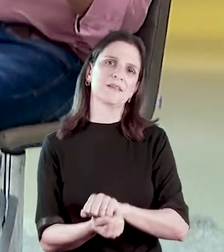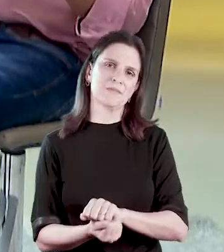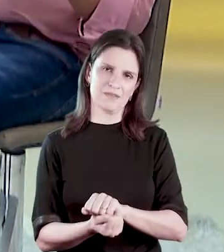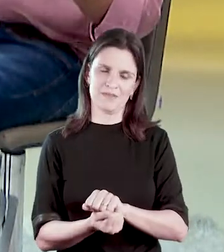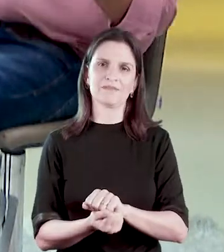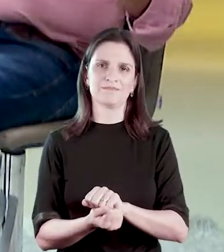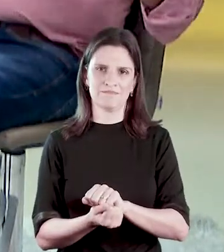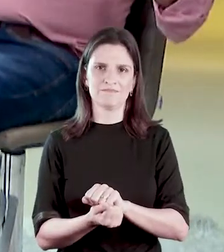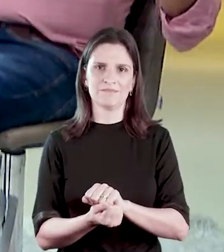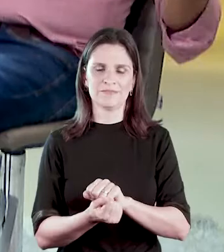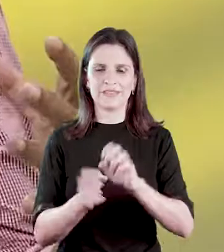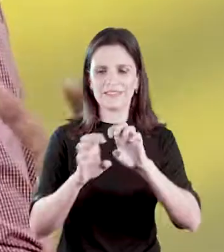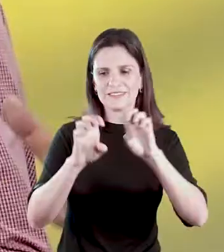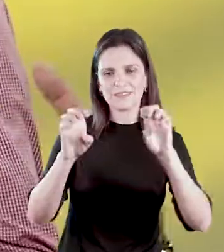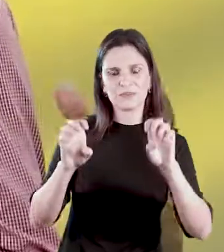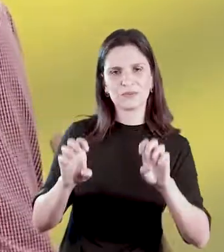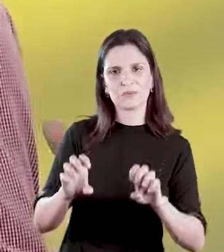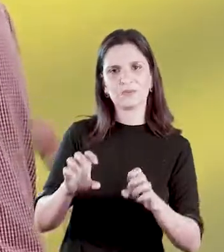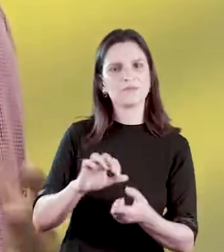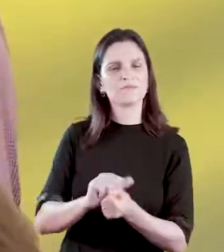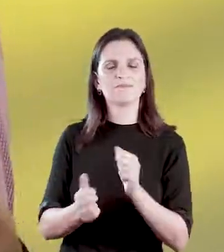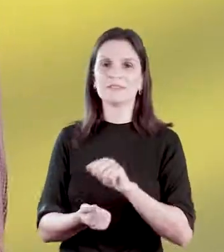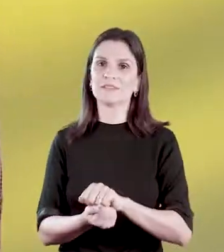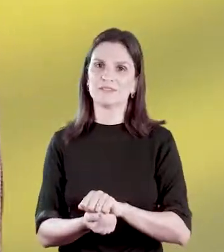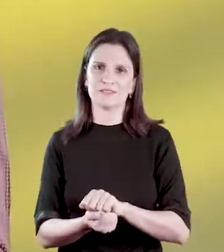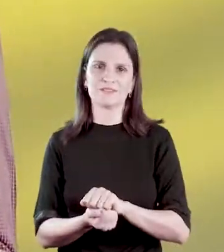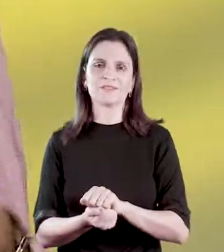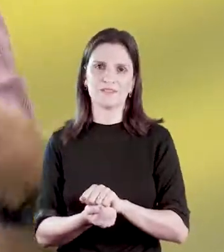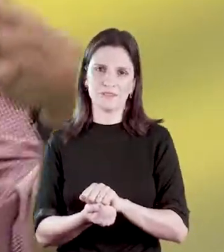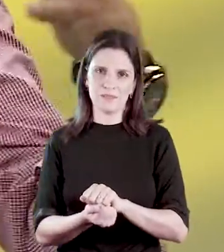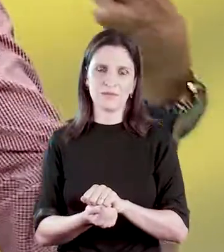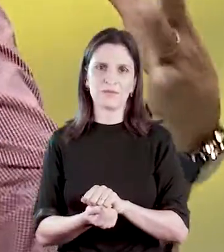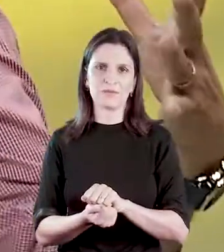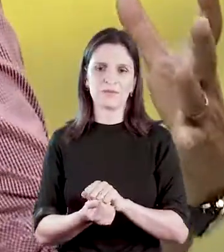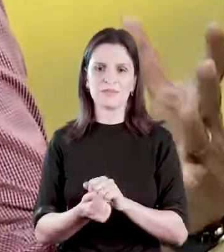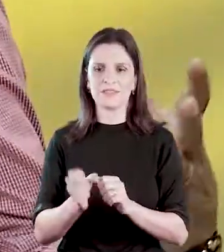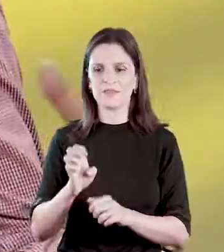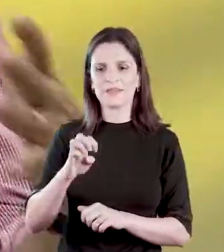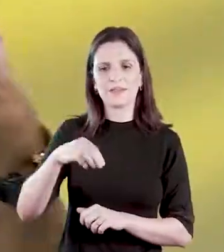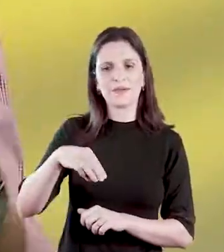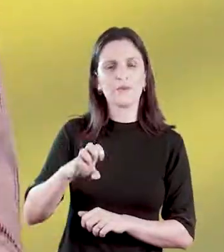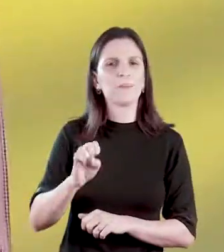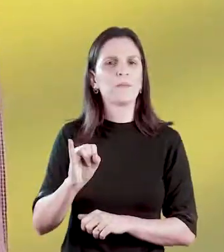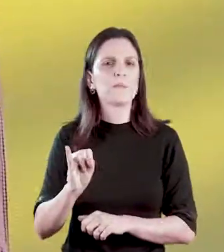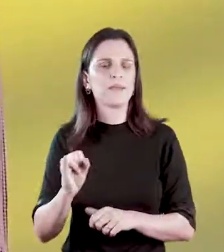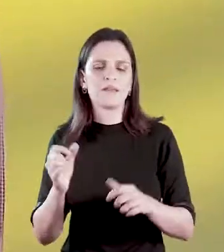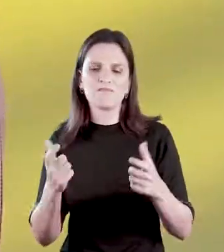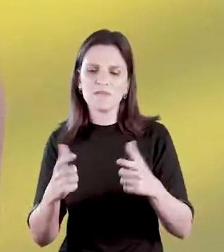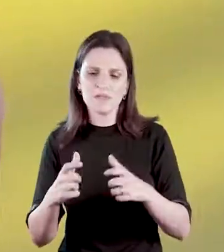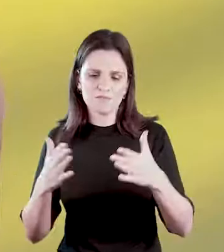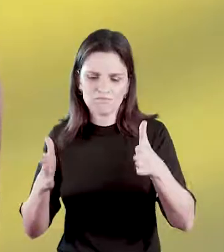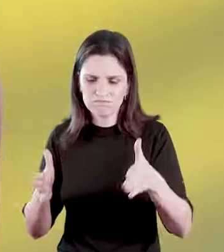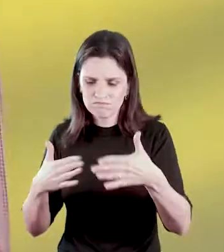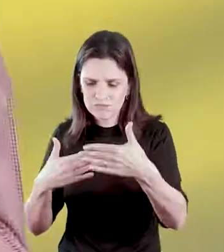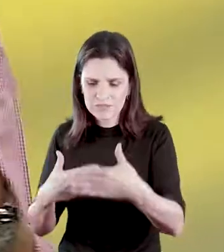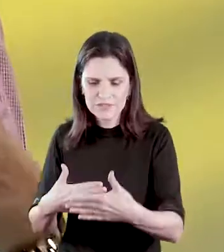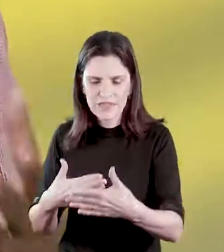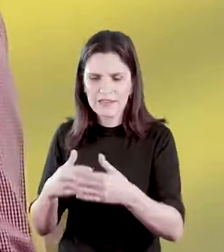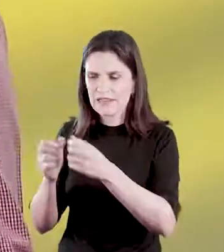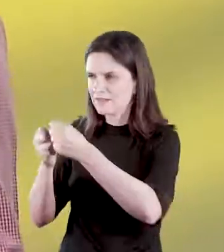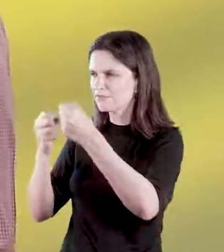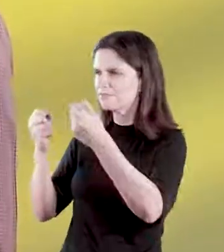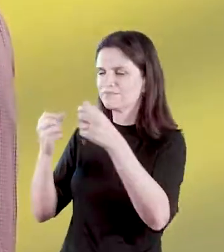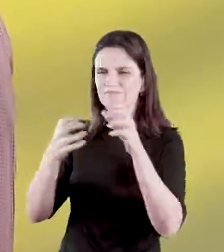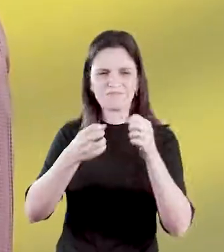foi você tem que ter uma ideia ele não foi adequado para seu e-mail lá louco se o imóvel e colocou e-mail então o que que acontece